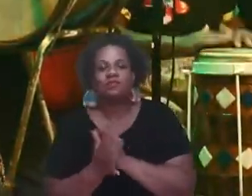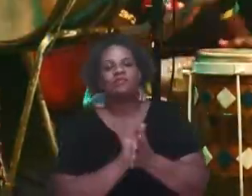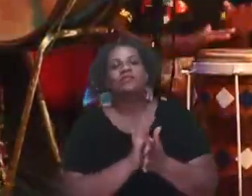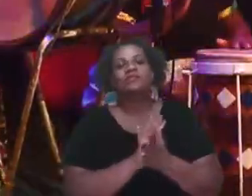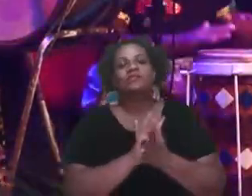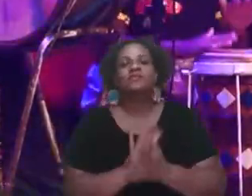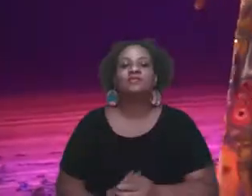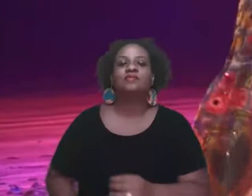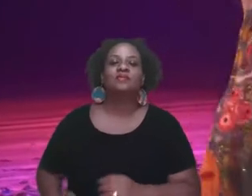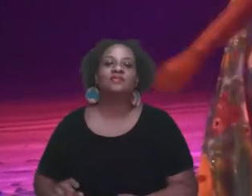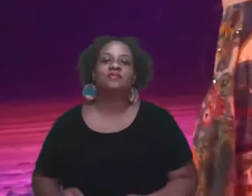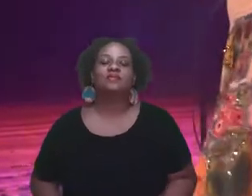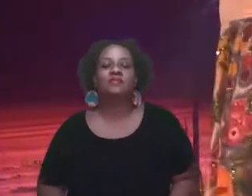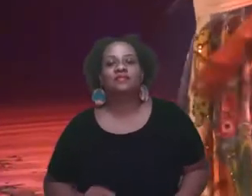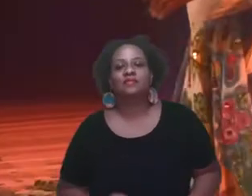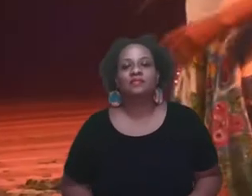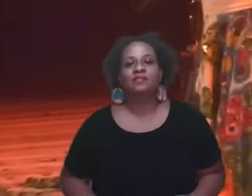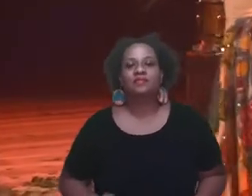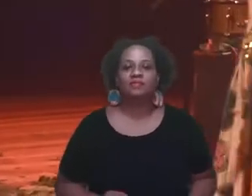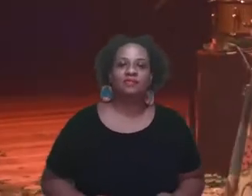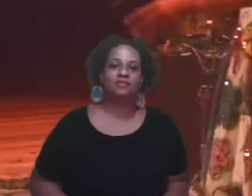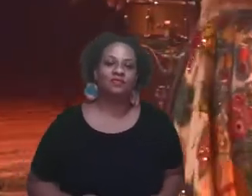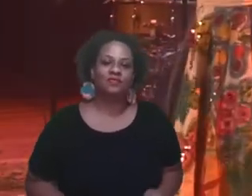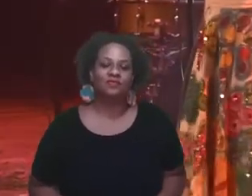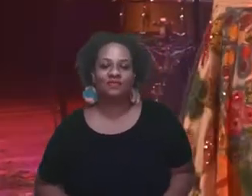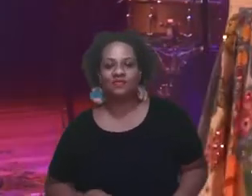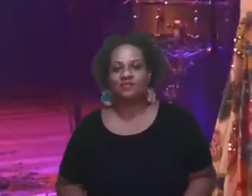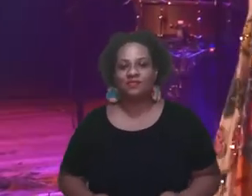ser feliz beleza e